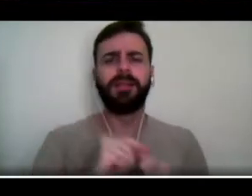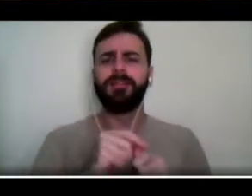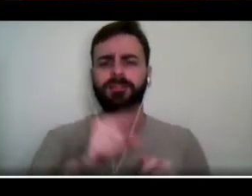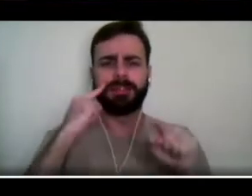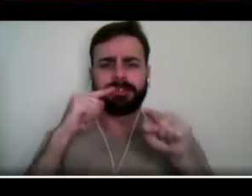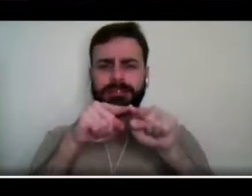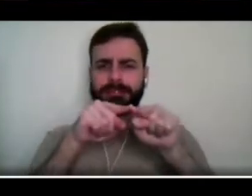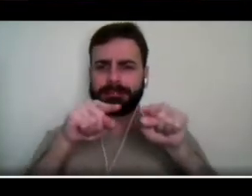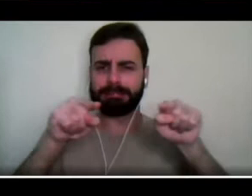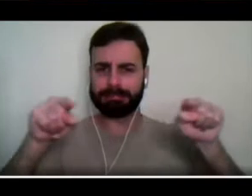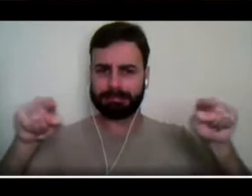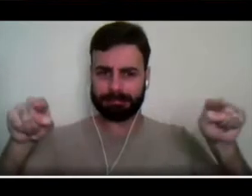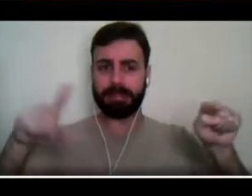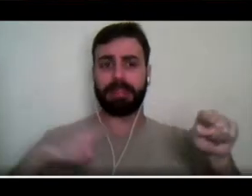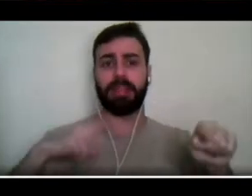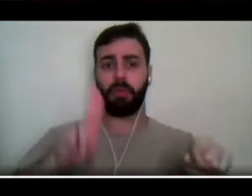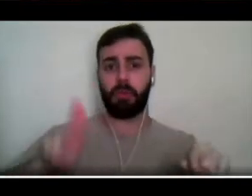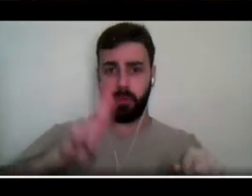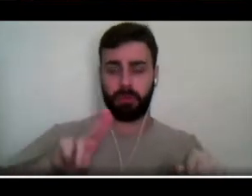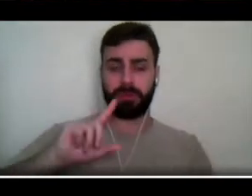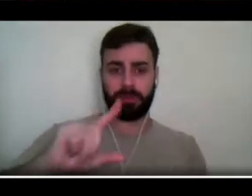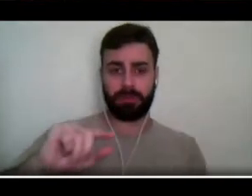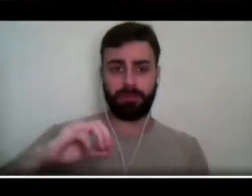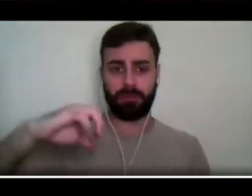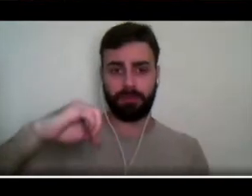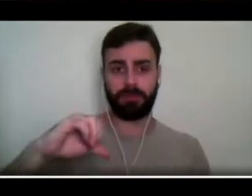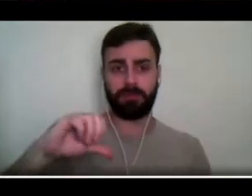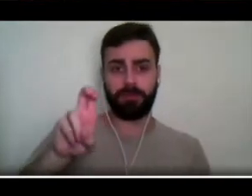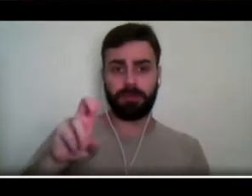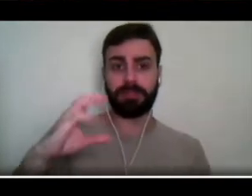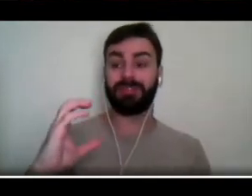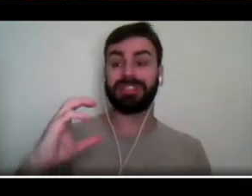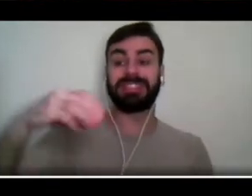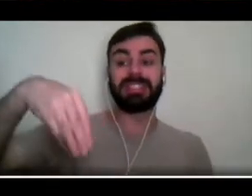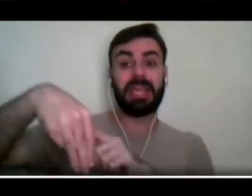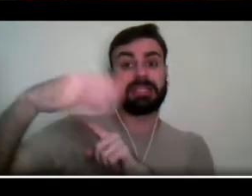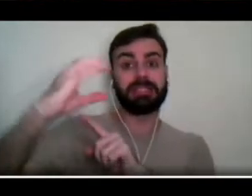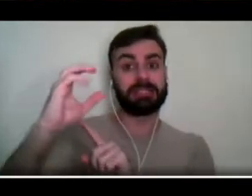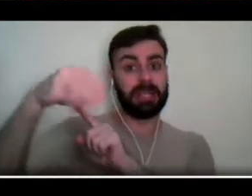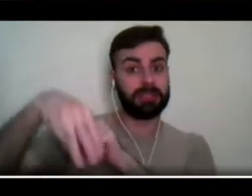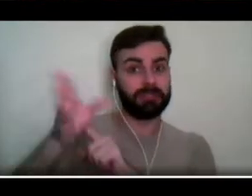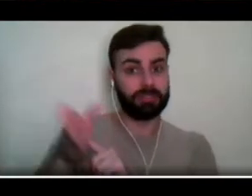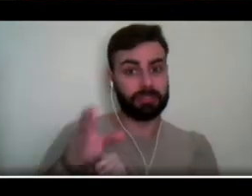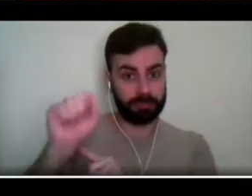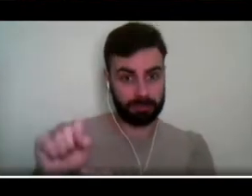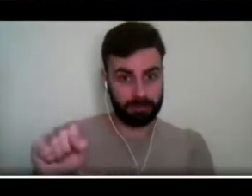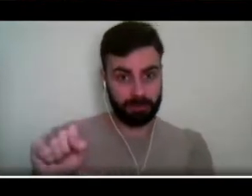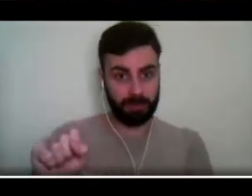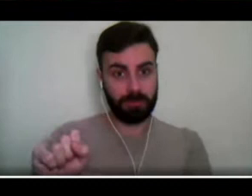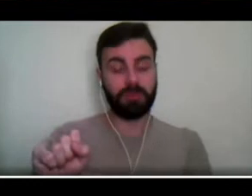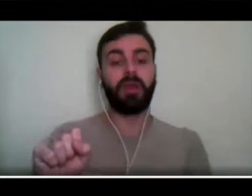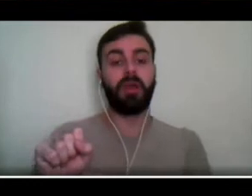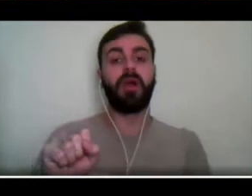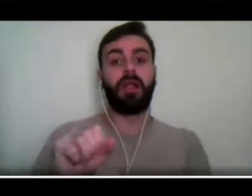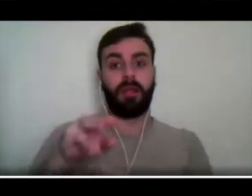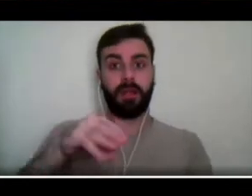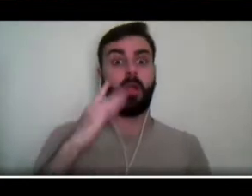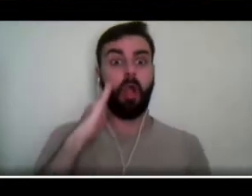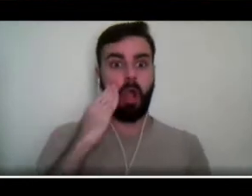por segundo. Então, o outro grilo, ele dá um salto com uma velocidade inicial